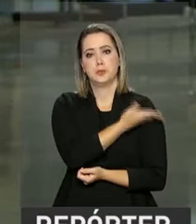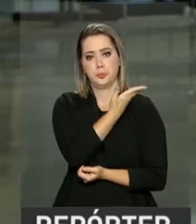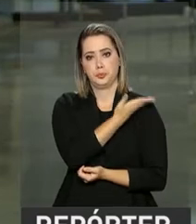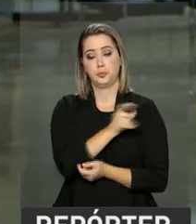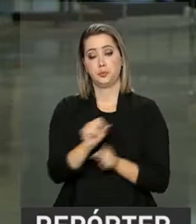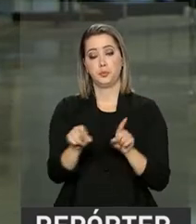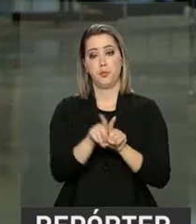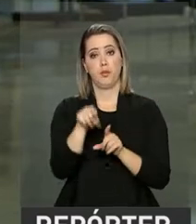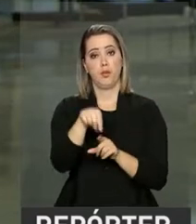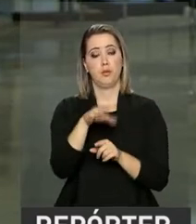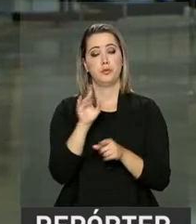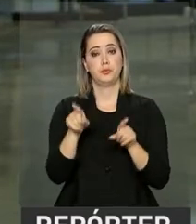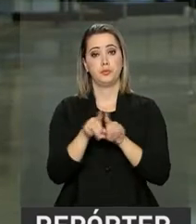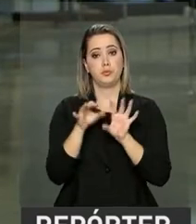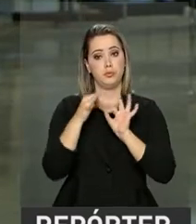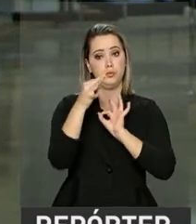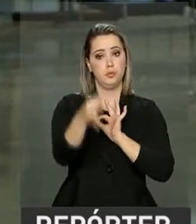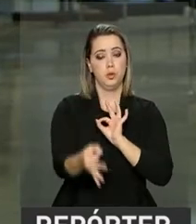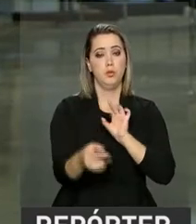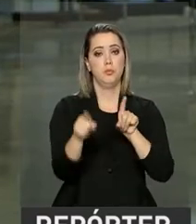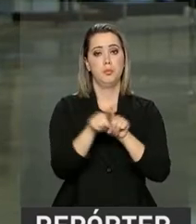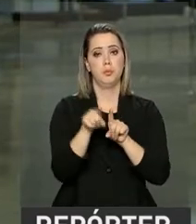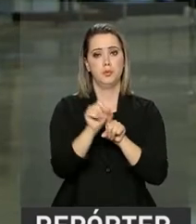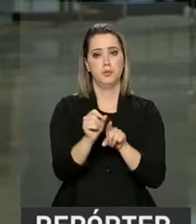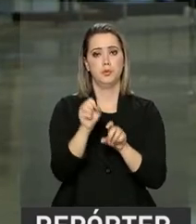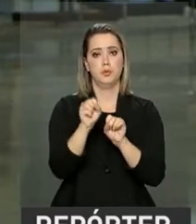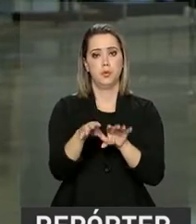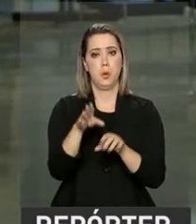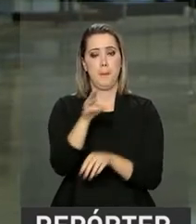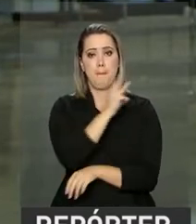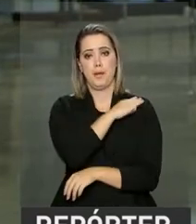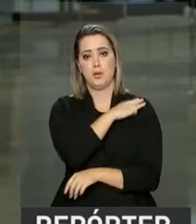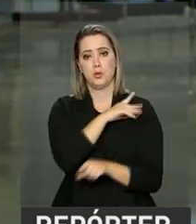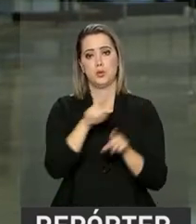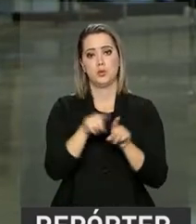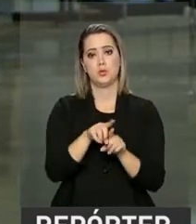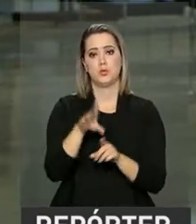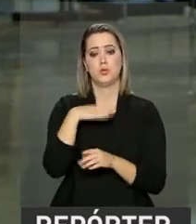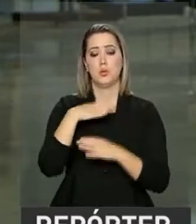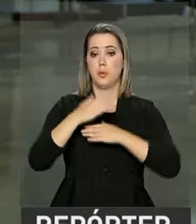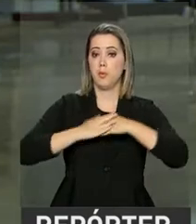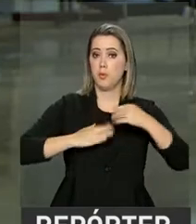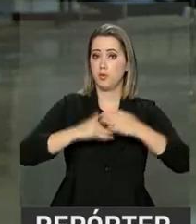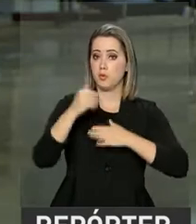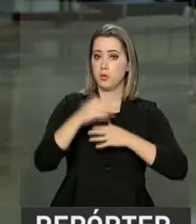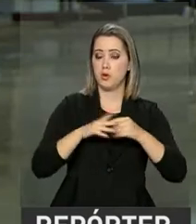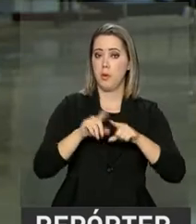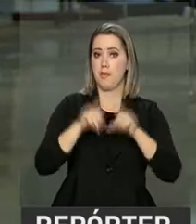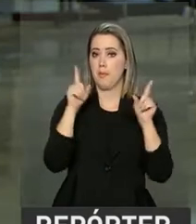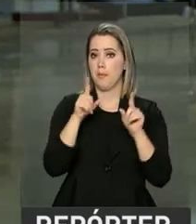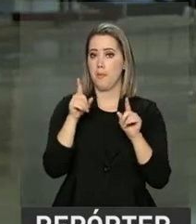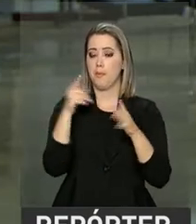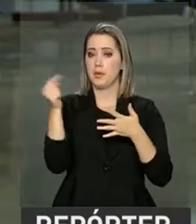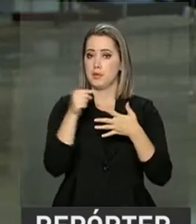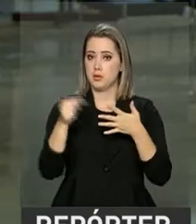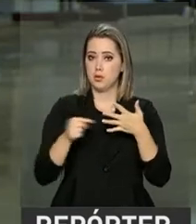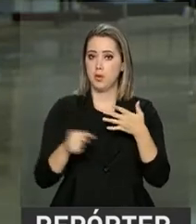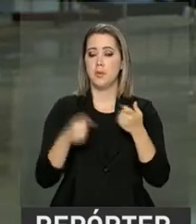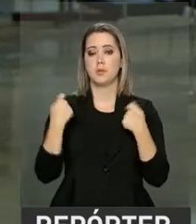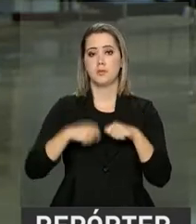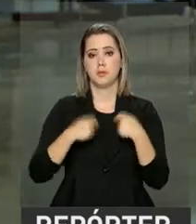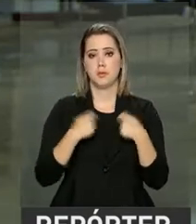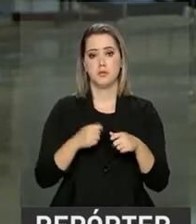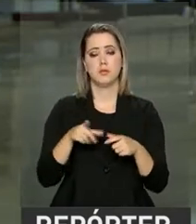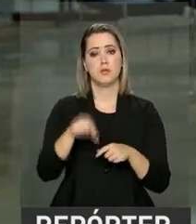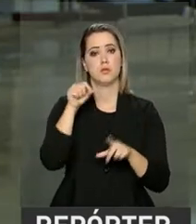autoriza a oferta de ensino à distância para o ensino médio e a educação profissional, mas os critérios ainda vão ser